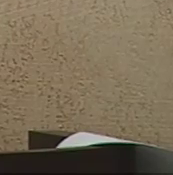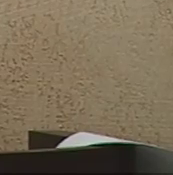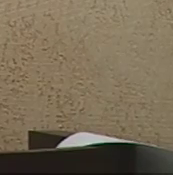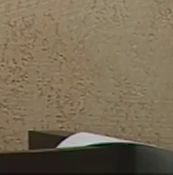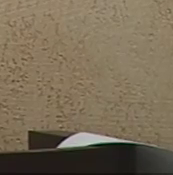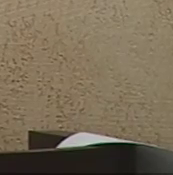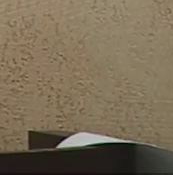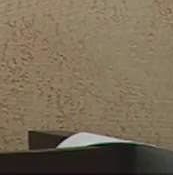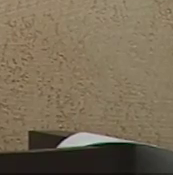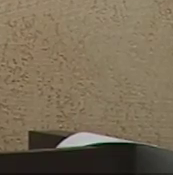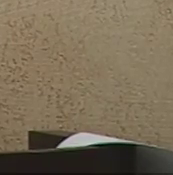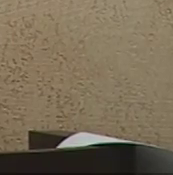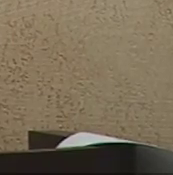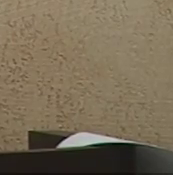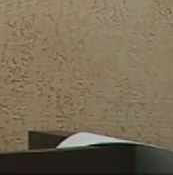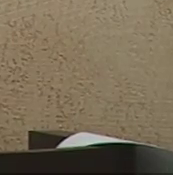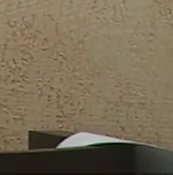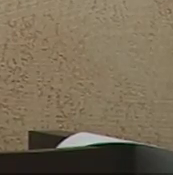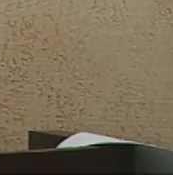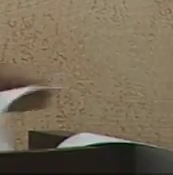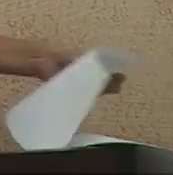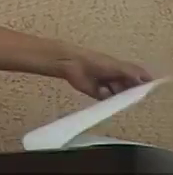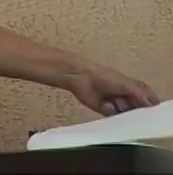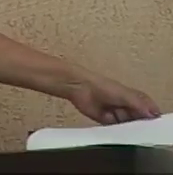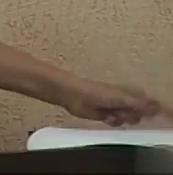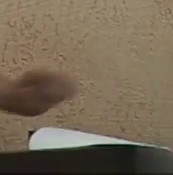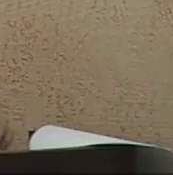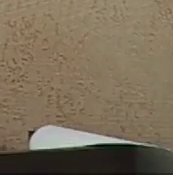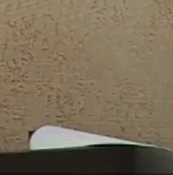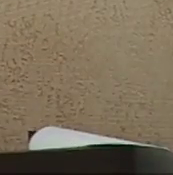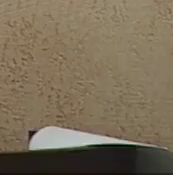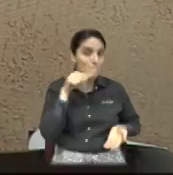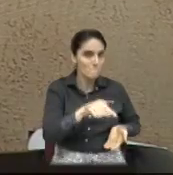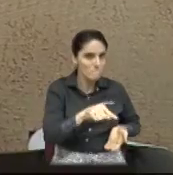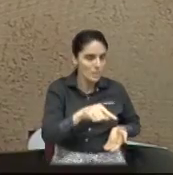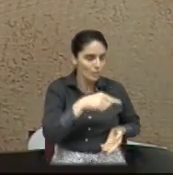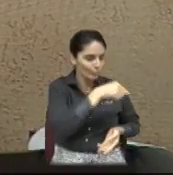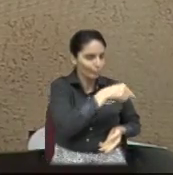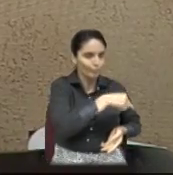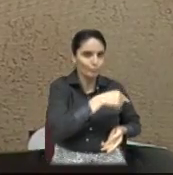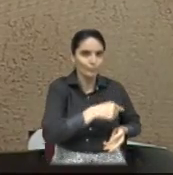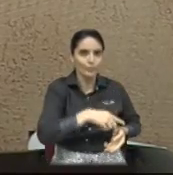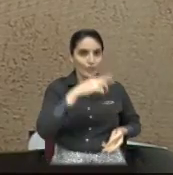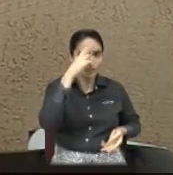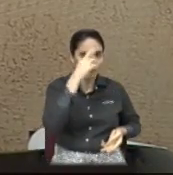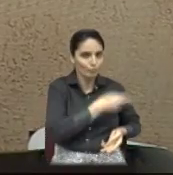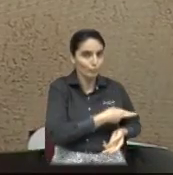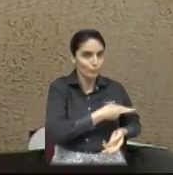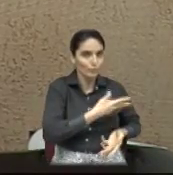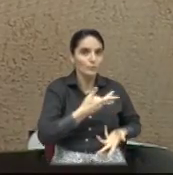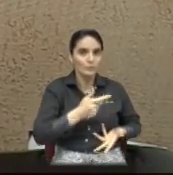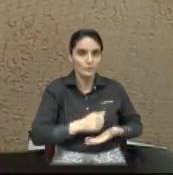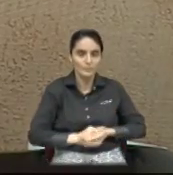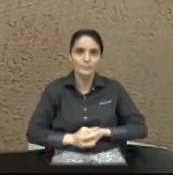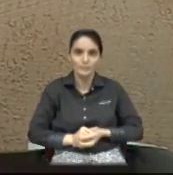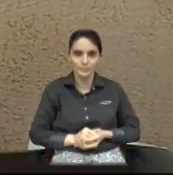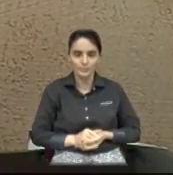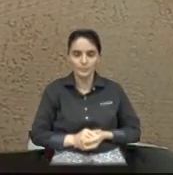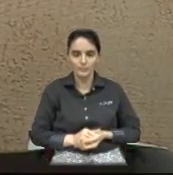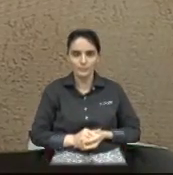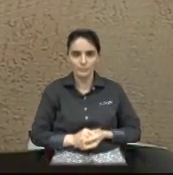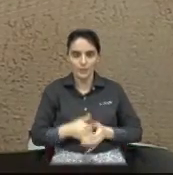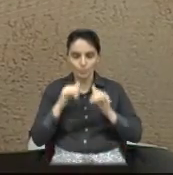de 107 mil mensais, pagos ao proprietário da usina hidrelétrica que explora a represa para a geração